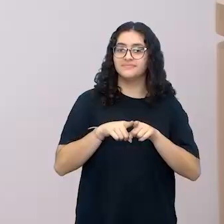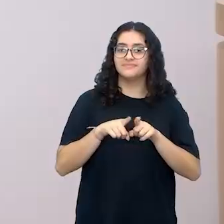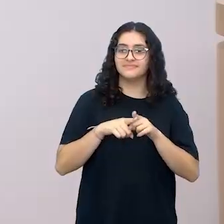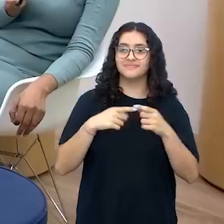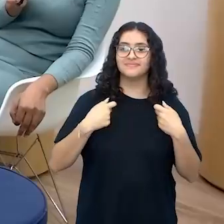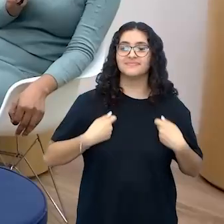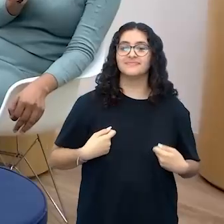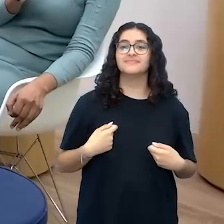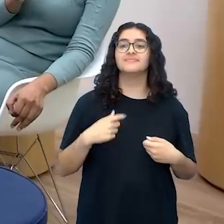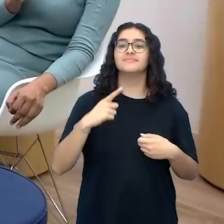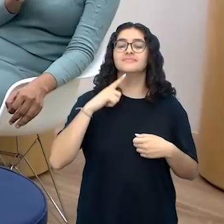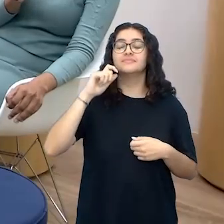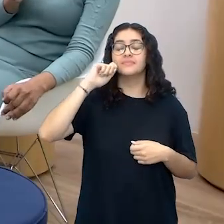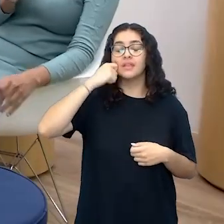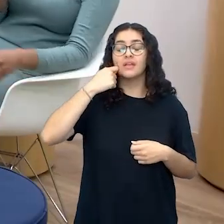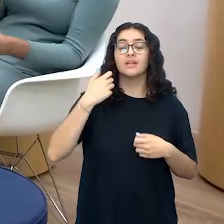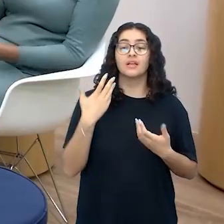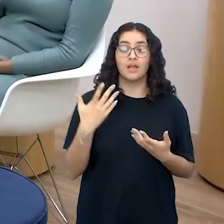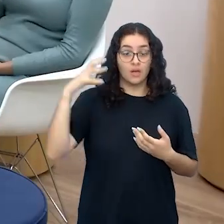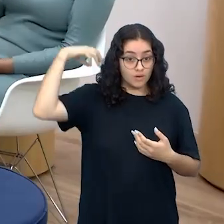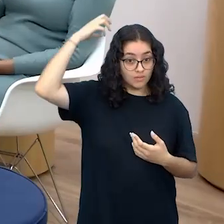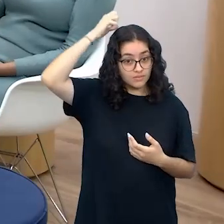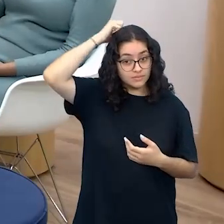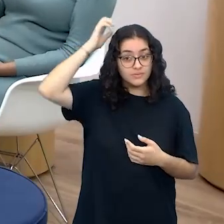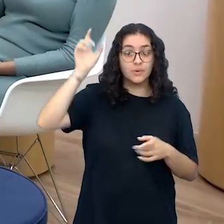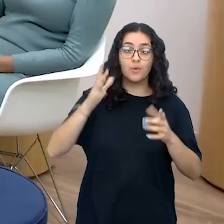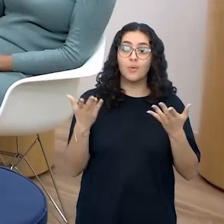estão presos e eu estou vestindo um